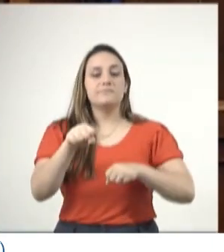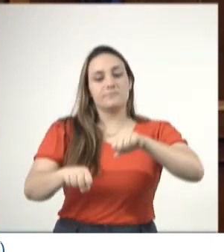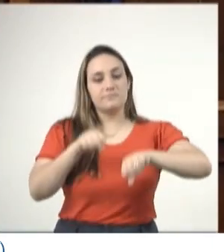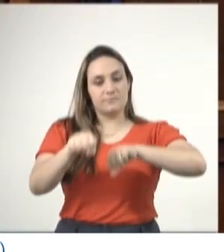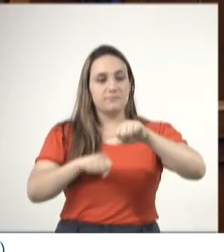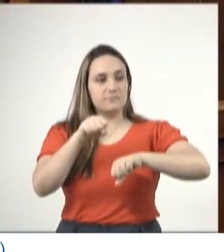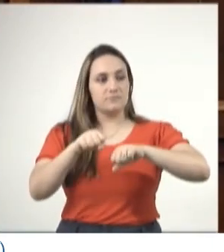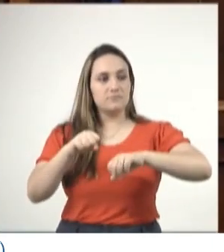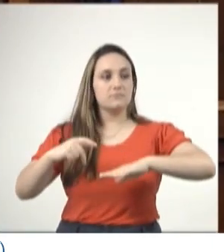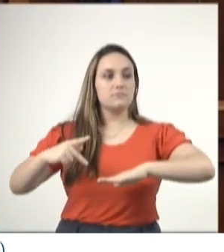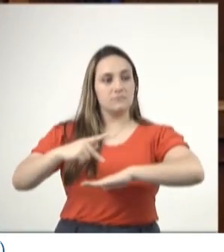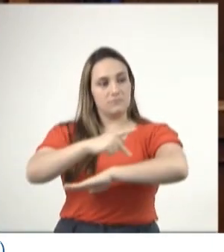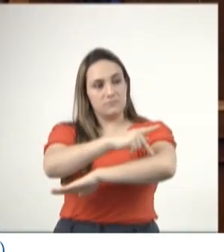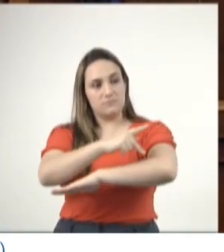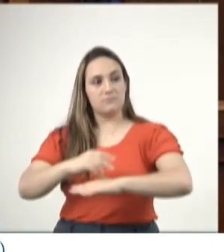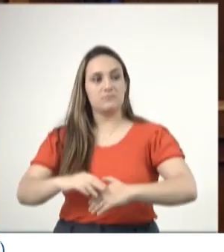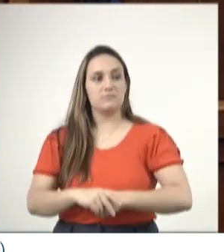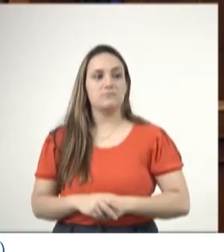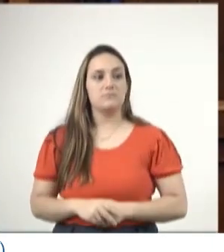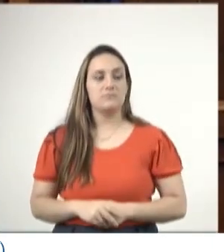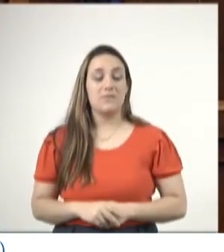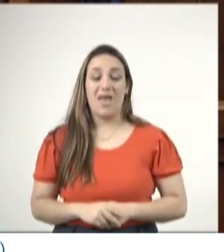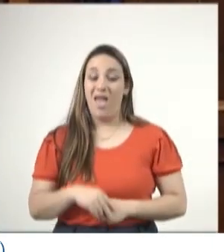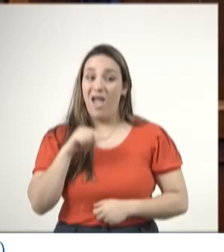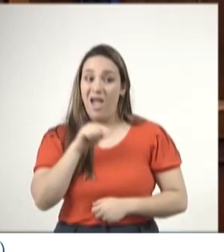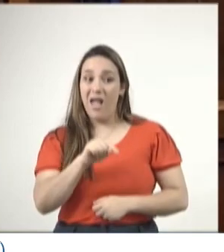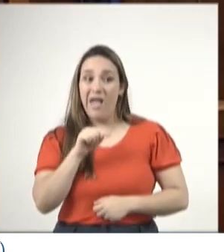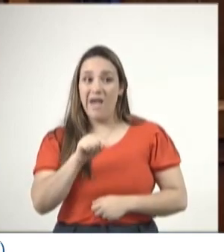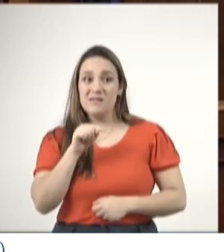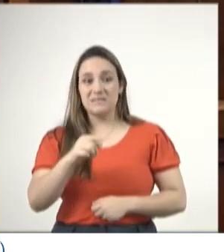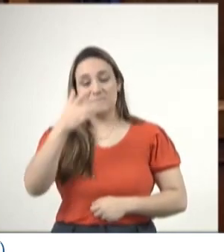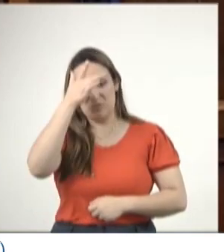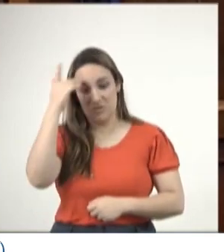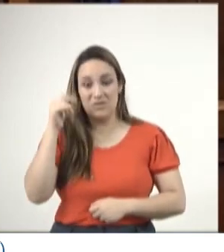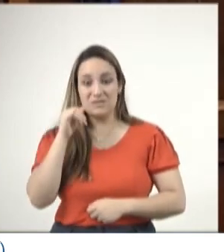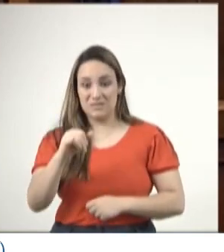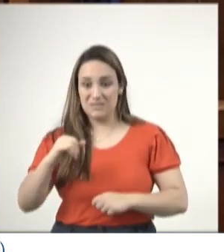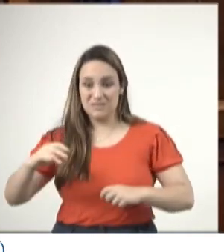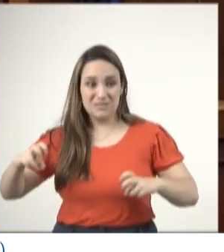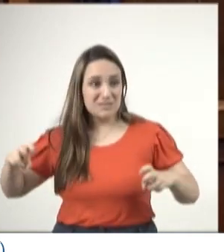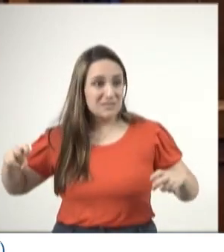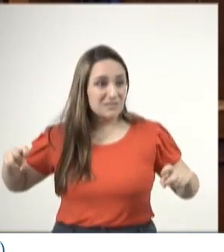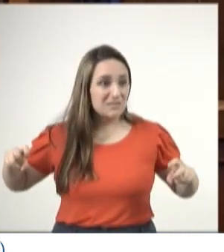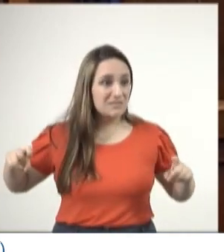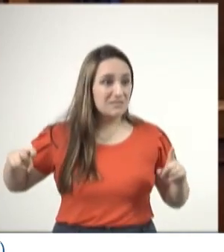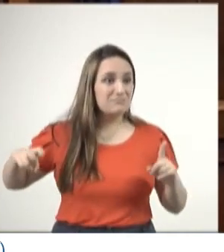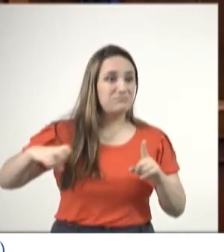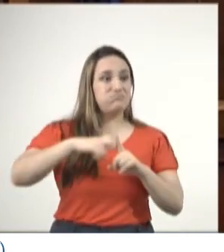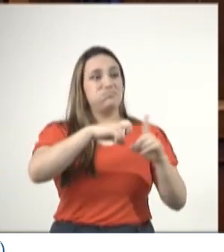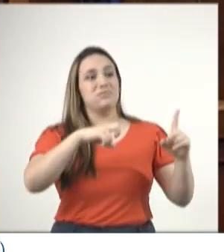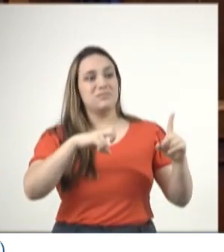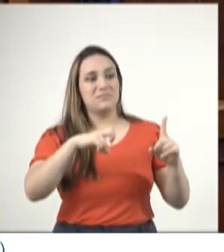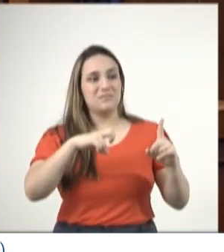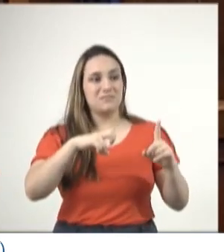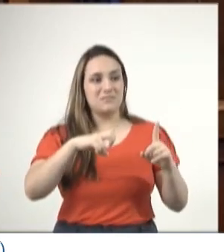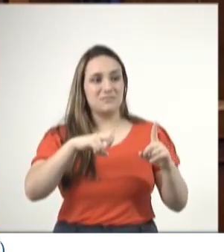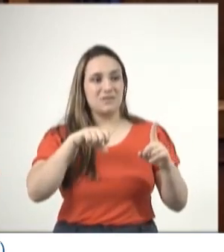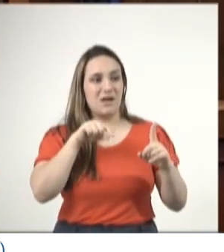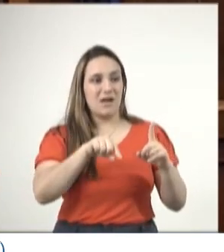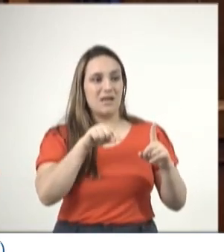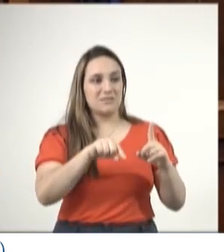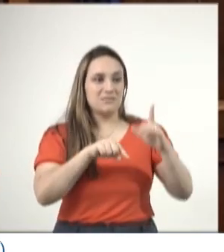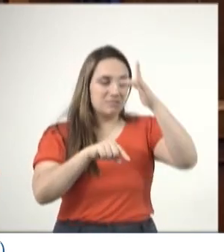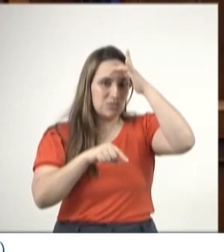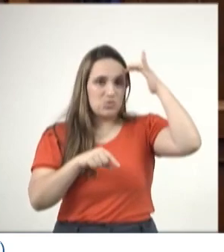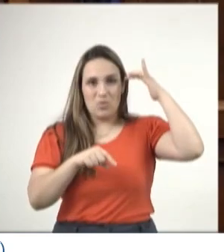São pessoas que, quando elas se envolvem num acidente e que tem uma colisão ali com um veículo maior, um veículo de 4 rodas, esses